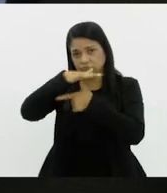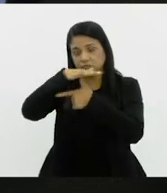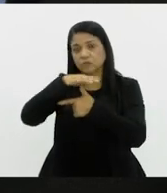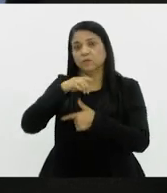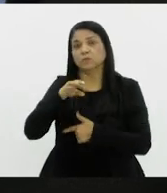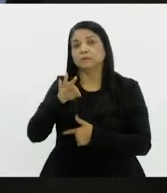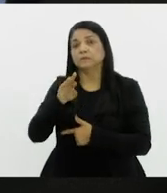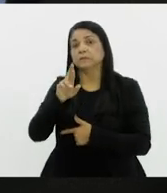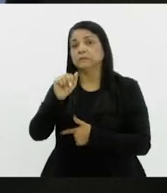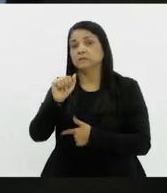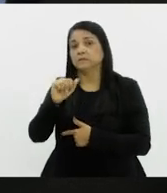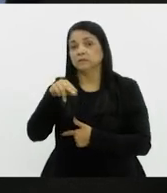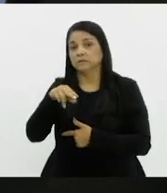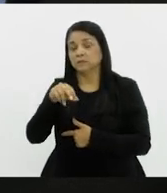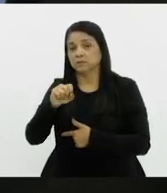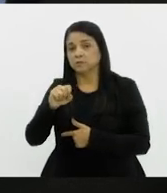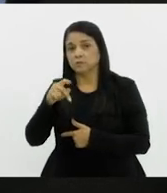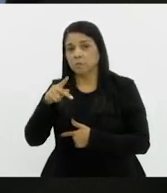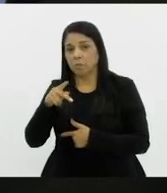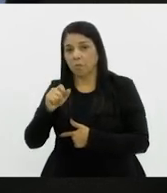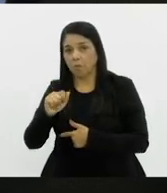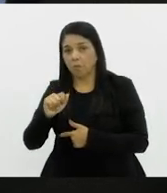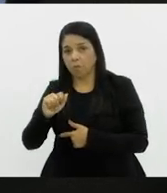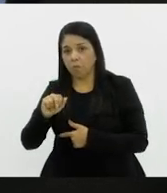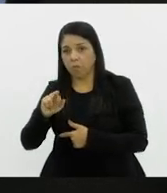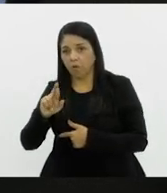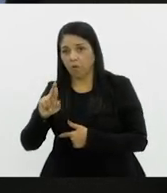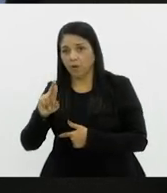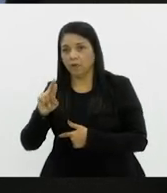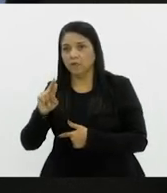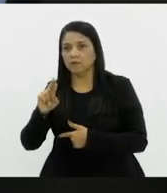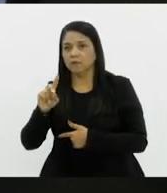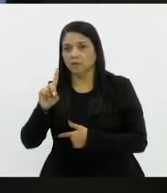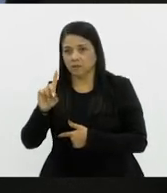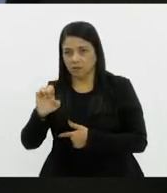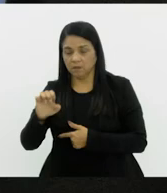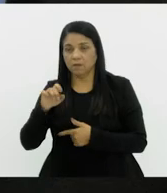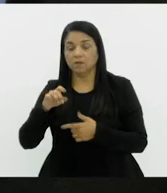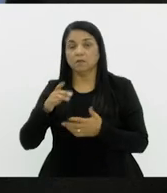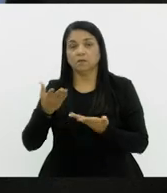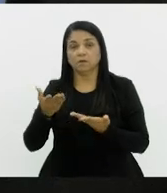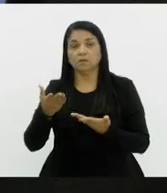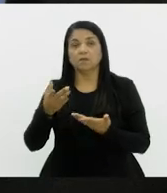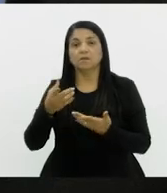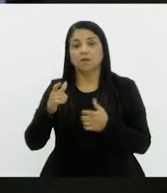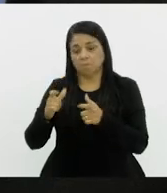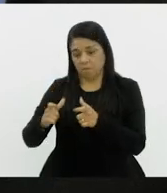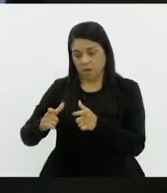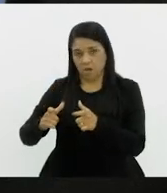ligado? E como é que a aeronáutica brasileira não consegue? Vamos ver como é que funciona isso.